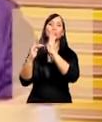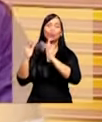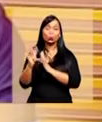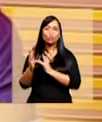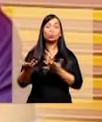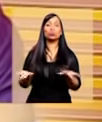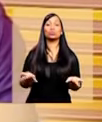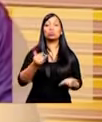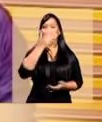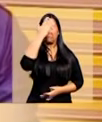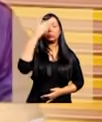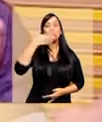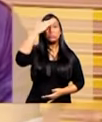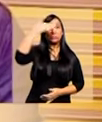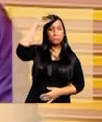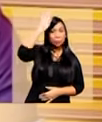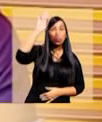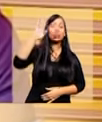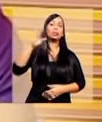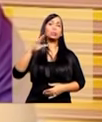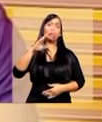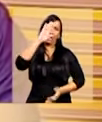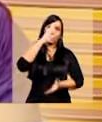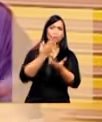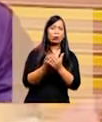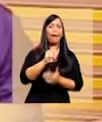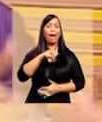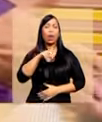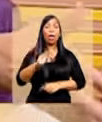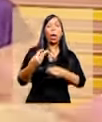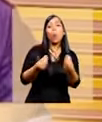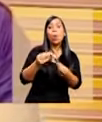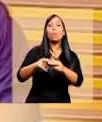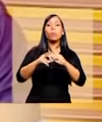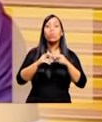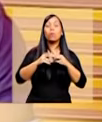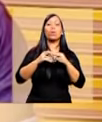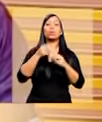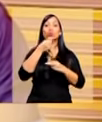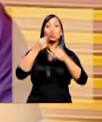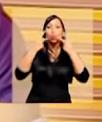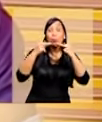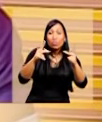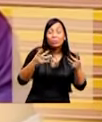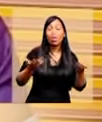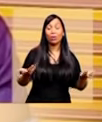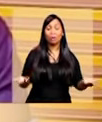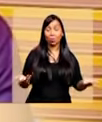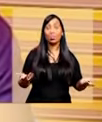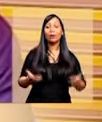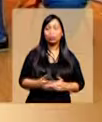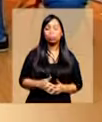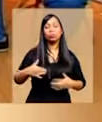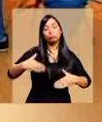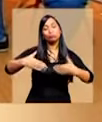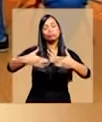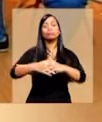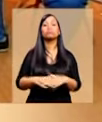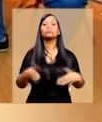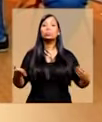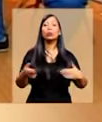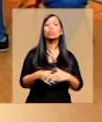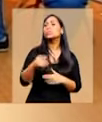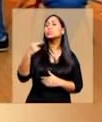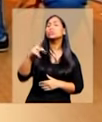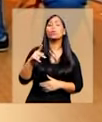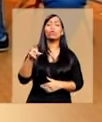de Jesus Cristo, certo. O muçulmano acredita em Alá a partir de Maomé, e etc. E por aí vai. Ô